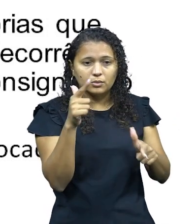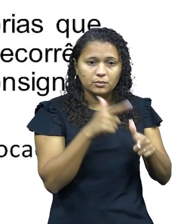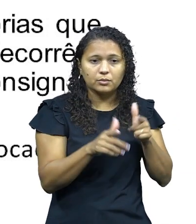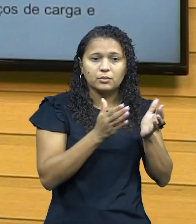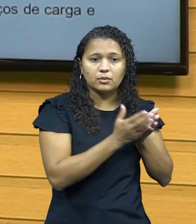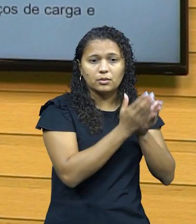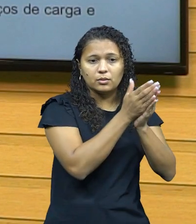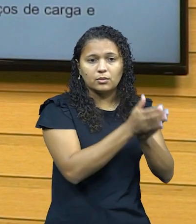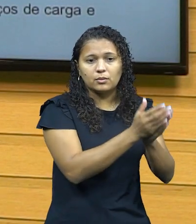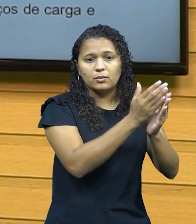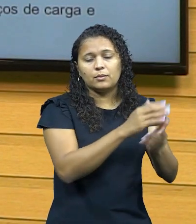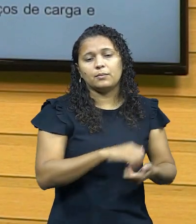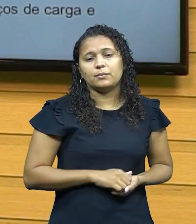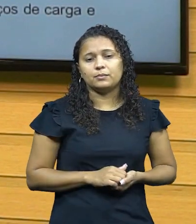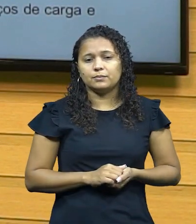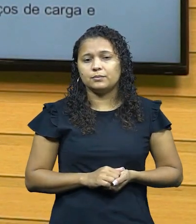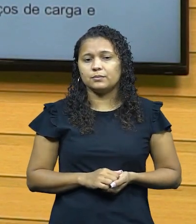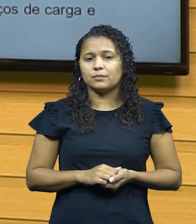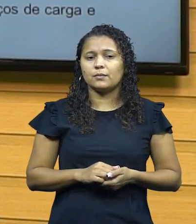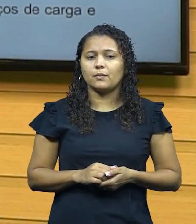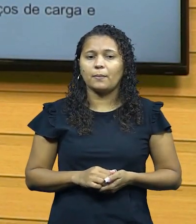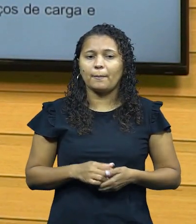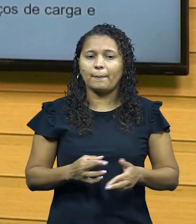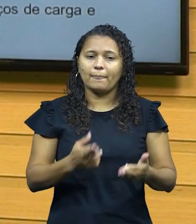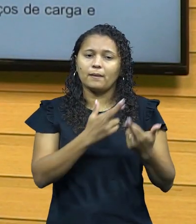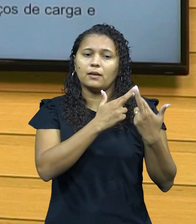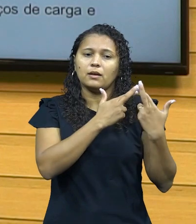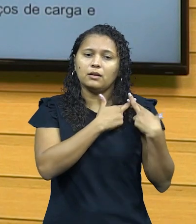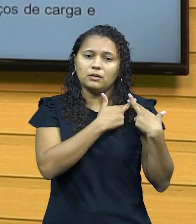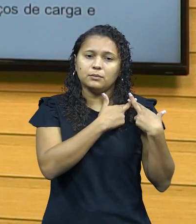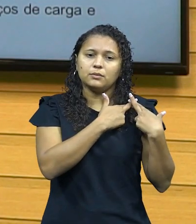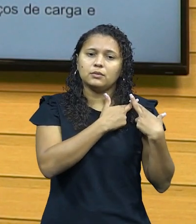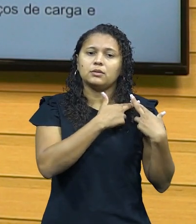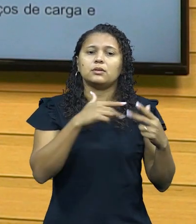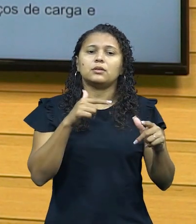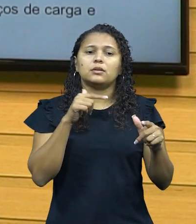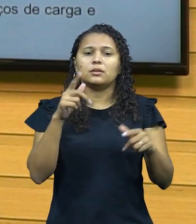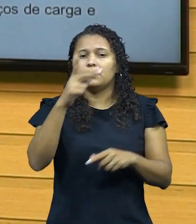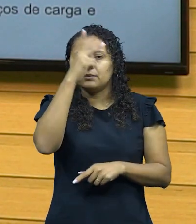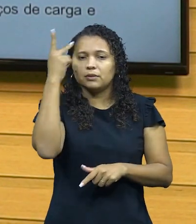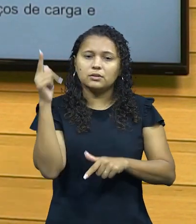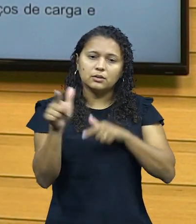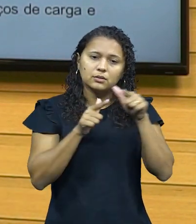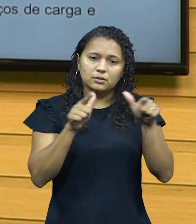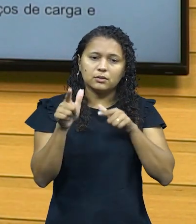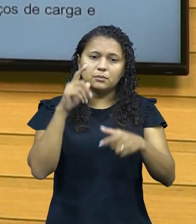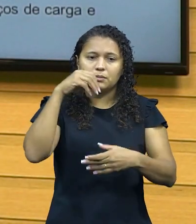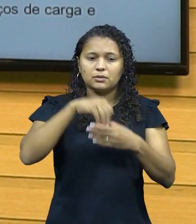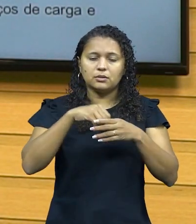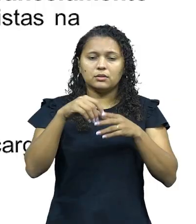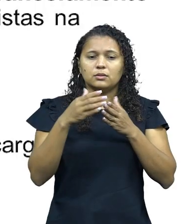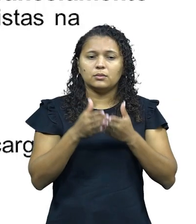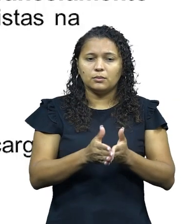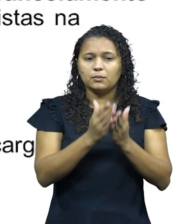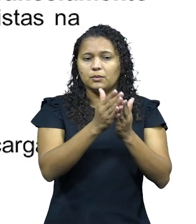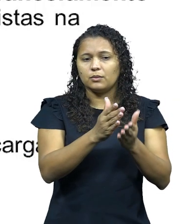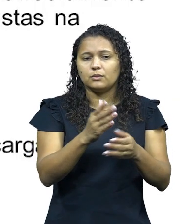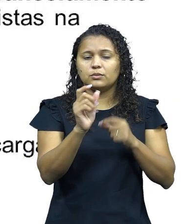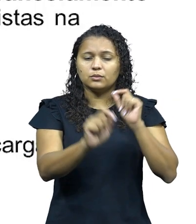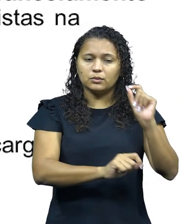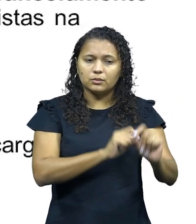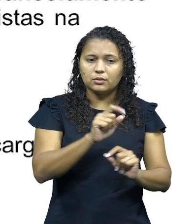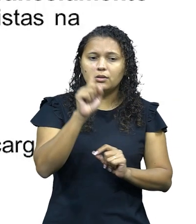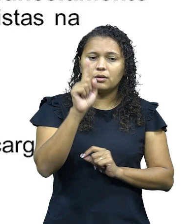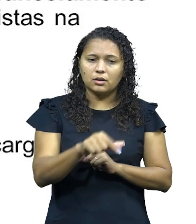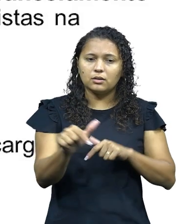embarcação. E qual é a responsabilidade do trabalhador portuário nestas situações? O